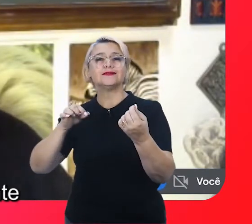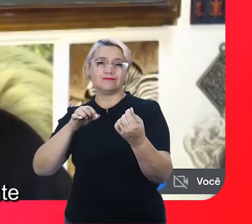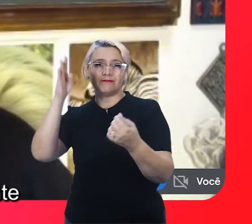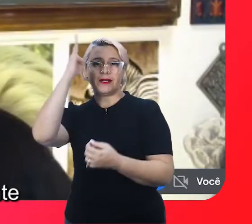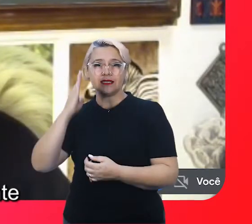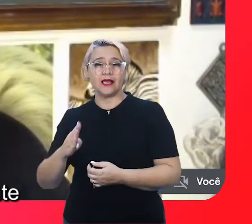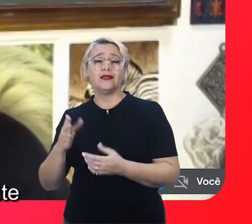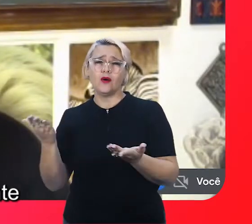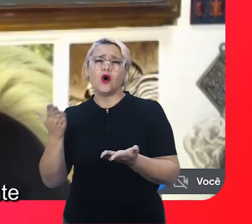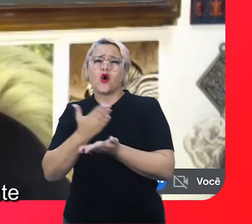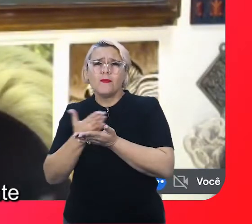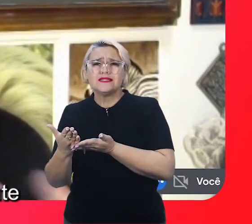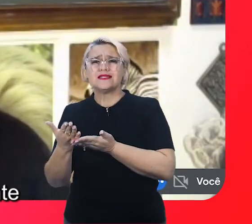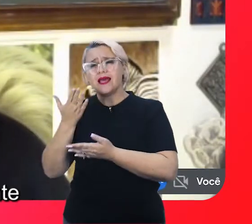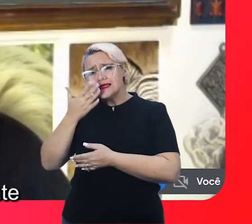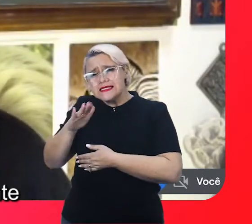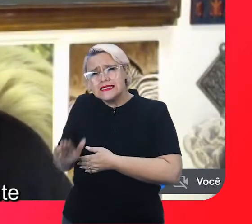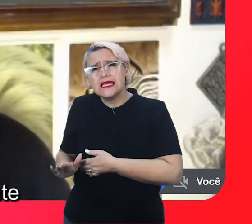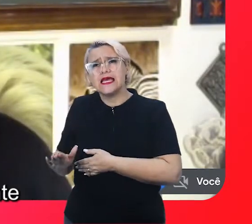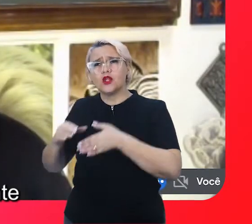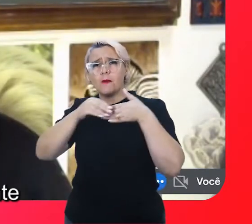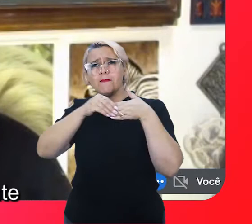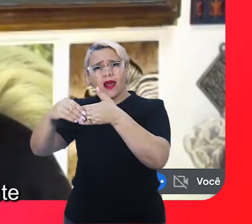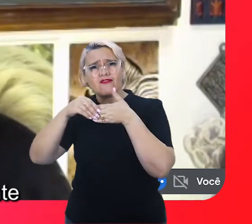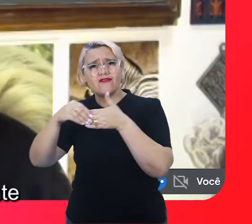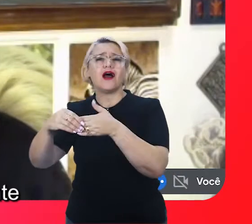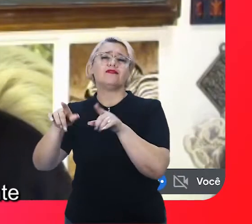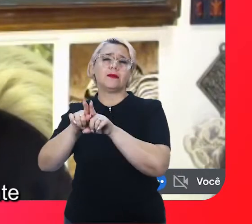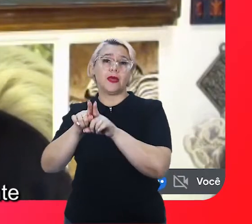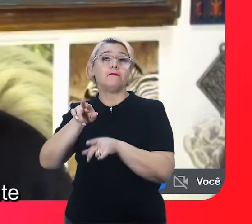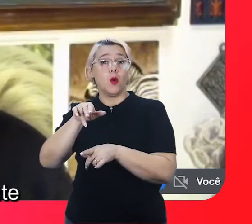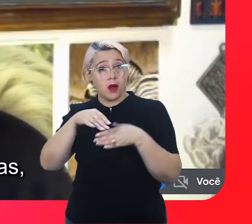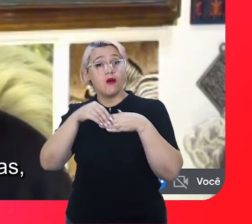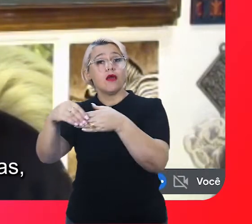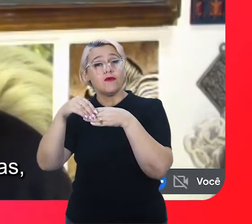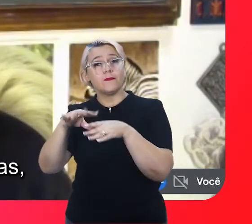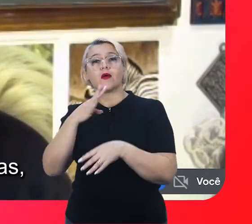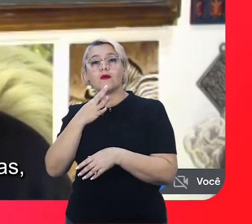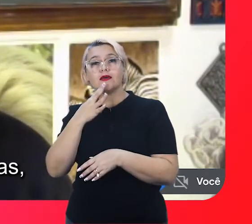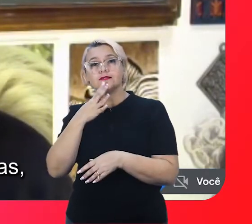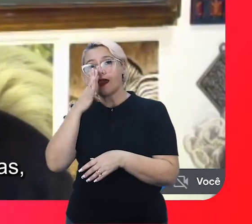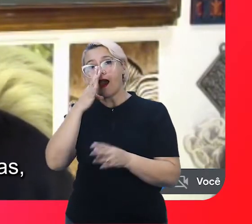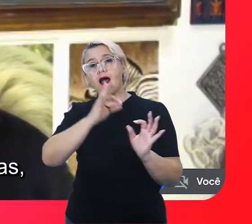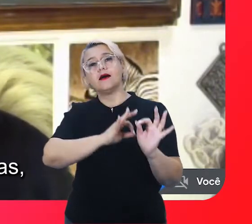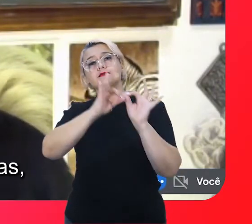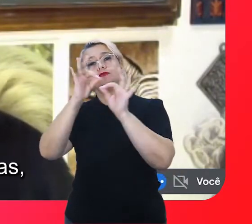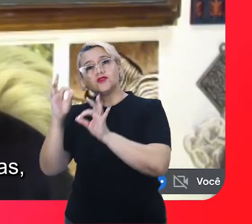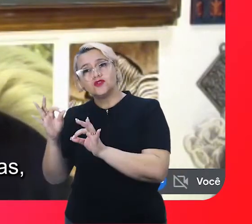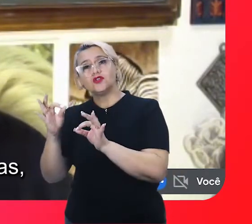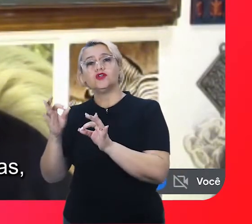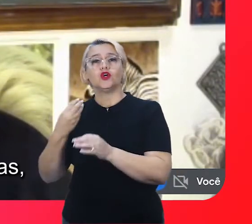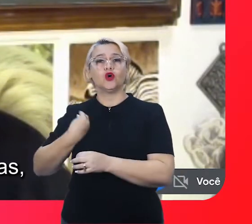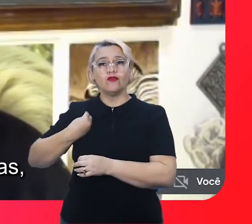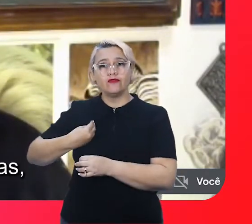desde muito cedo, ele me levava, e meu irmão também, para a gente conhecer os maestros e